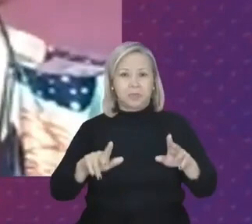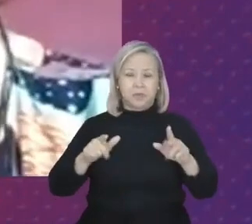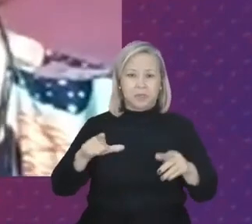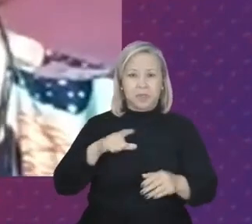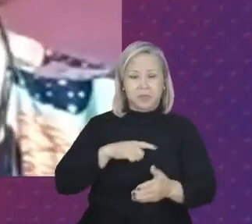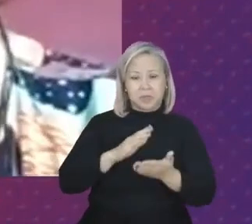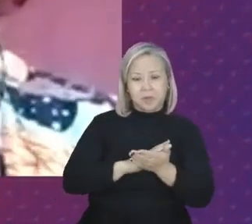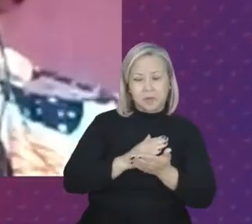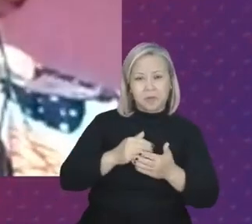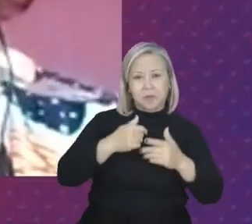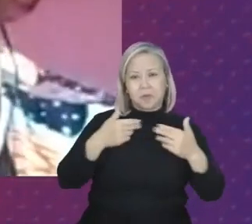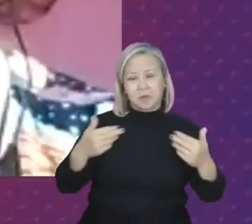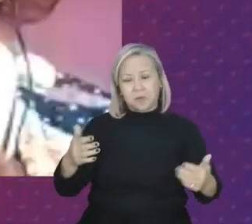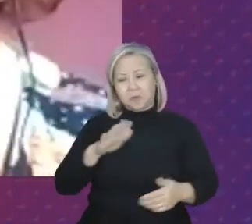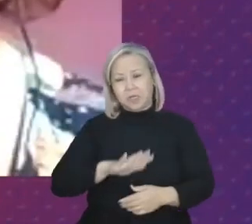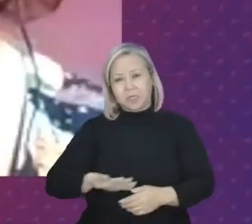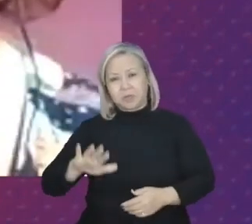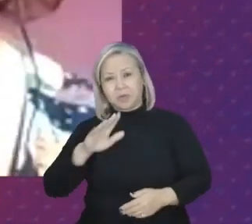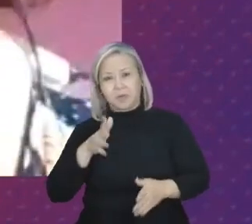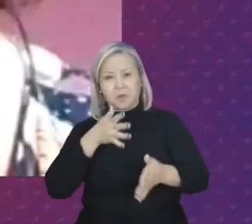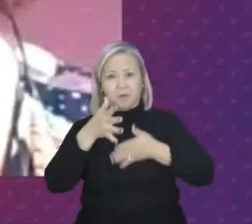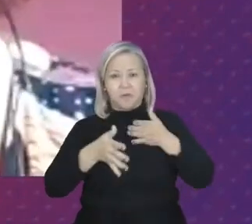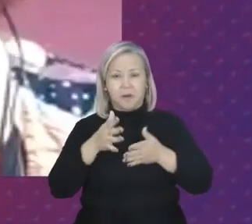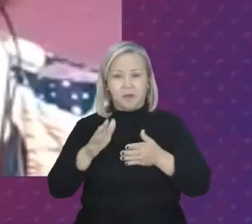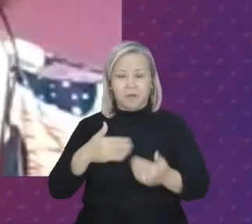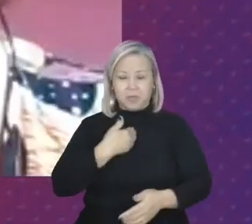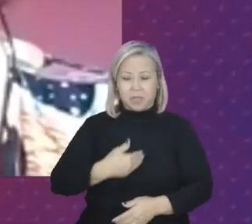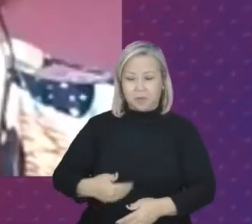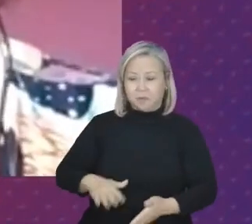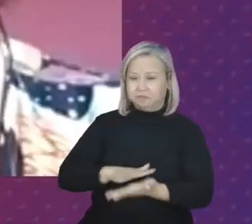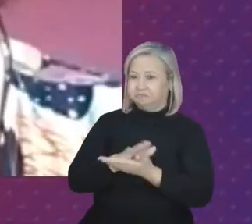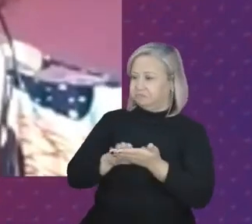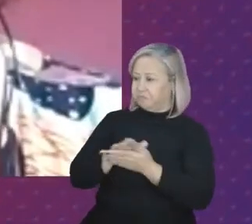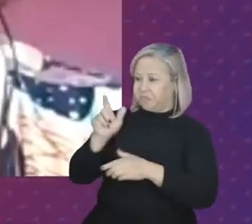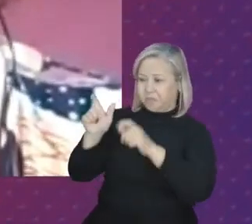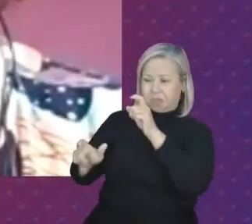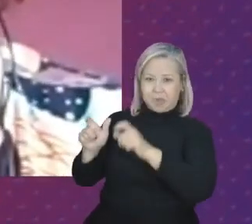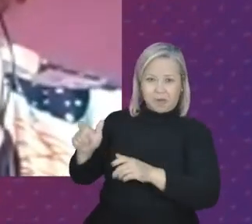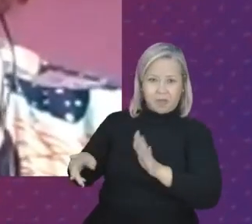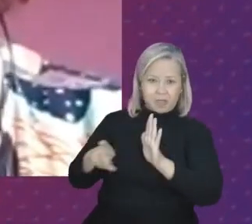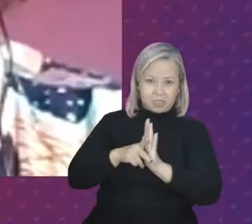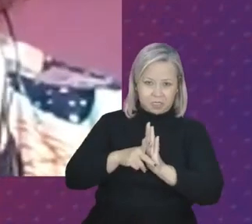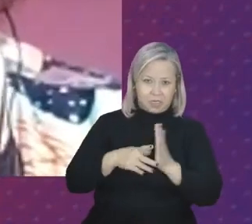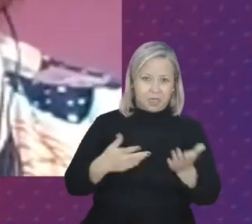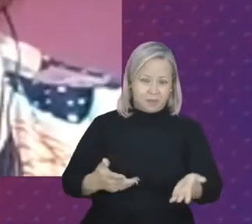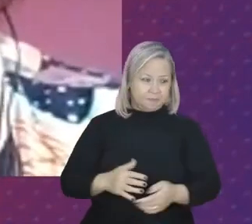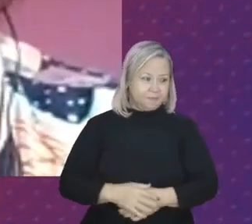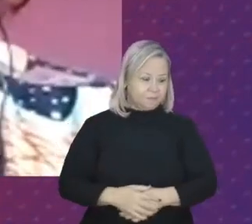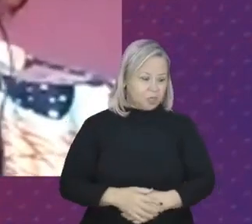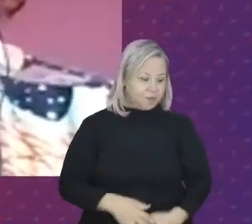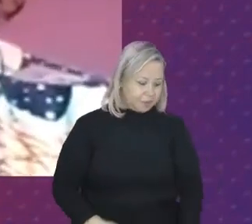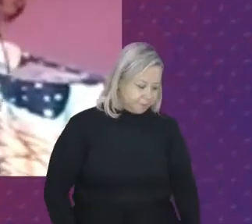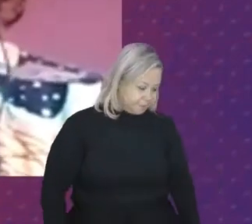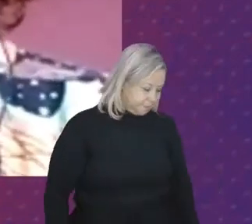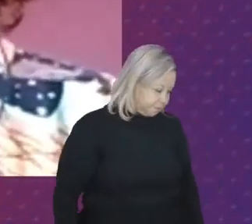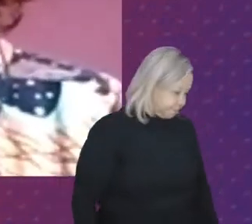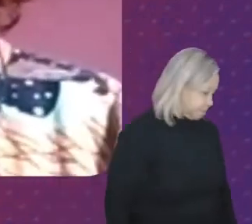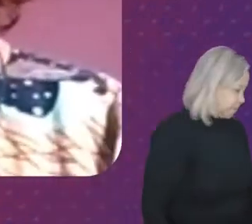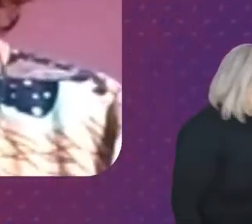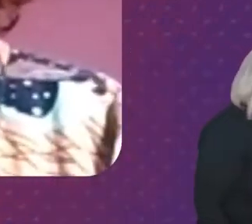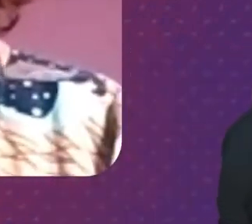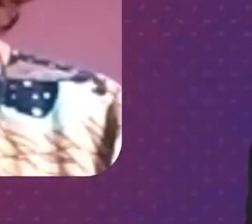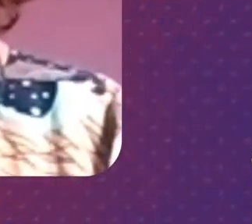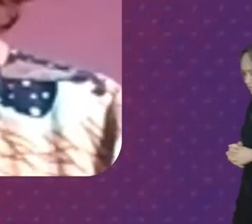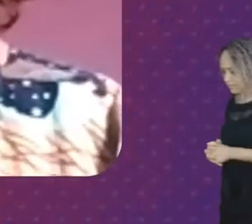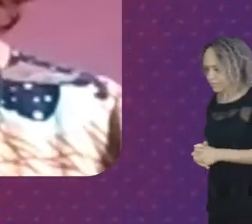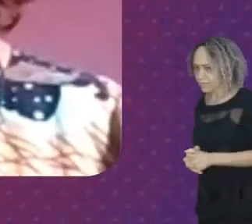que é de todo mundo, outros vão falar que o que é público não é de ninguém. E, por um outro lado, a gente também tem essas nuances naquilo que